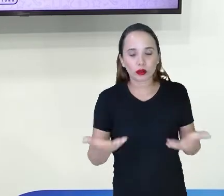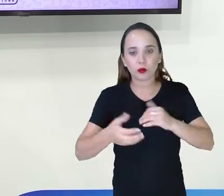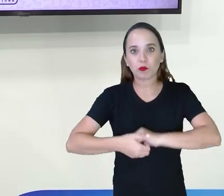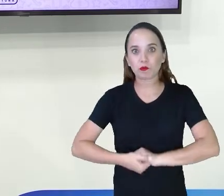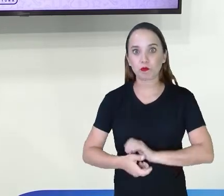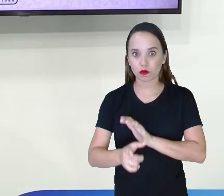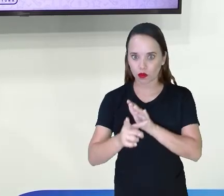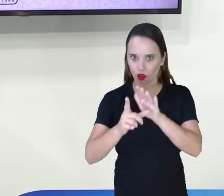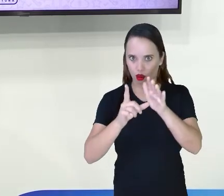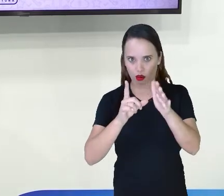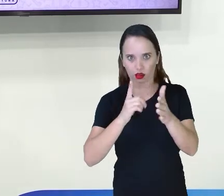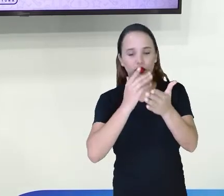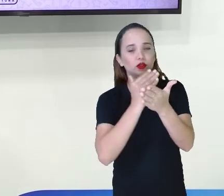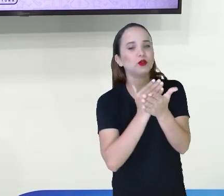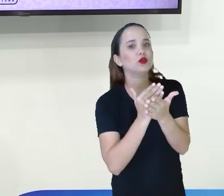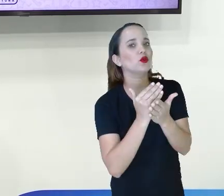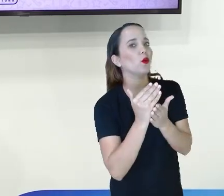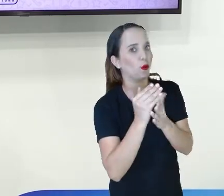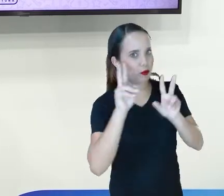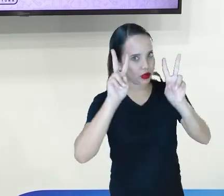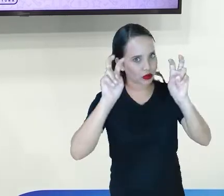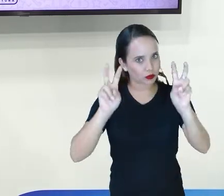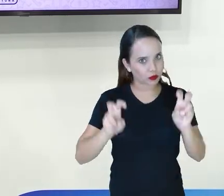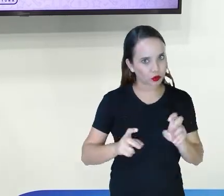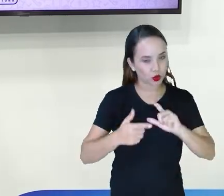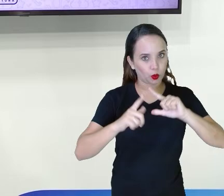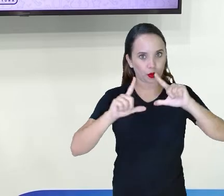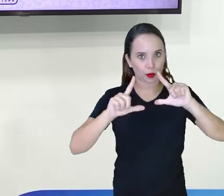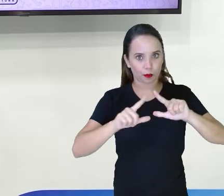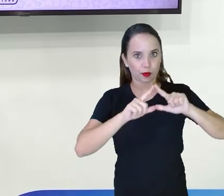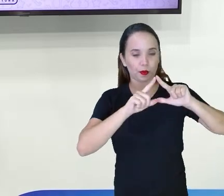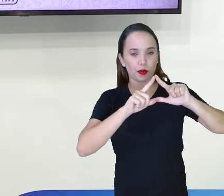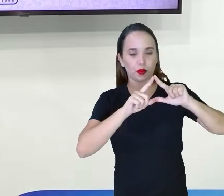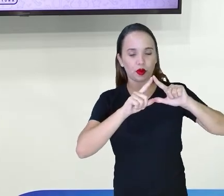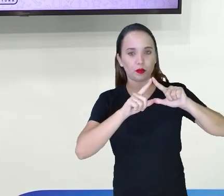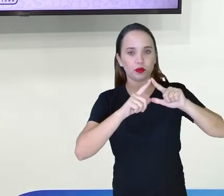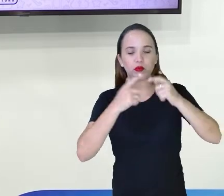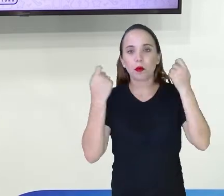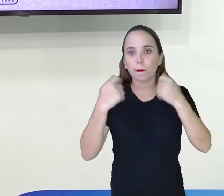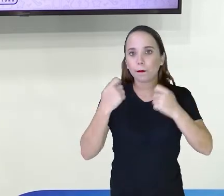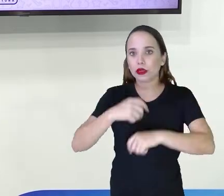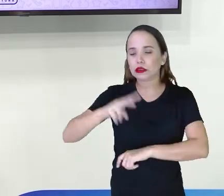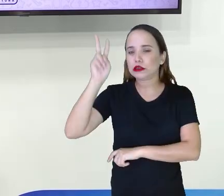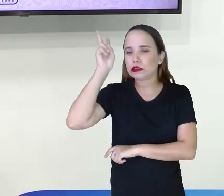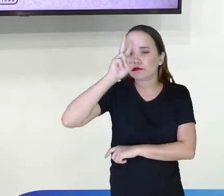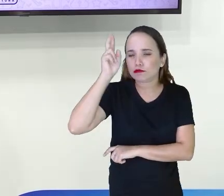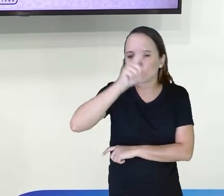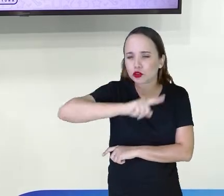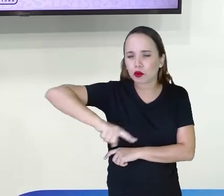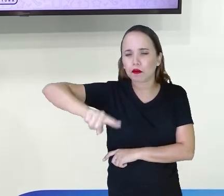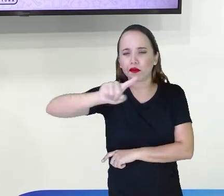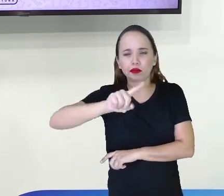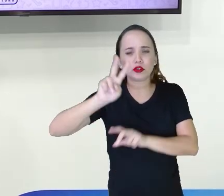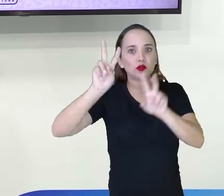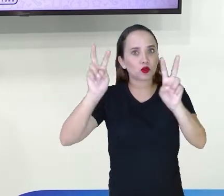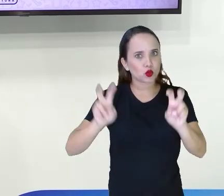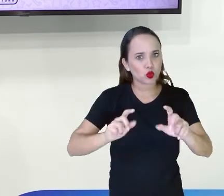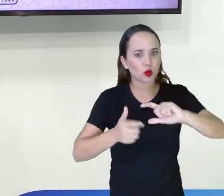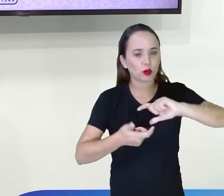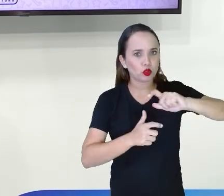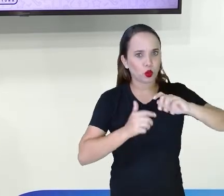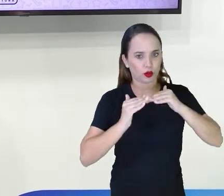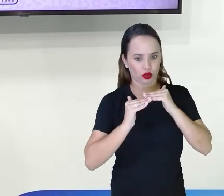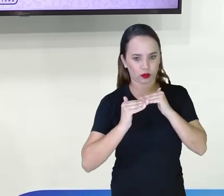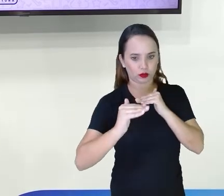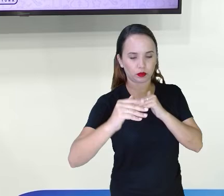Antes de a gente conversar um pouco sobre as pirâmides, lembram que a gente falou um pouco sobre geometria